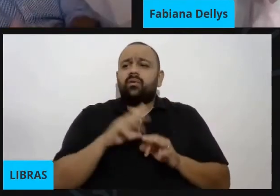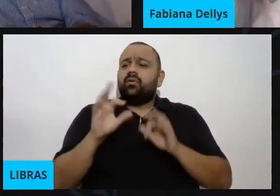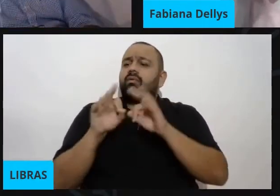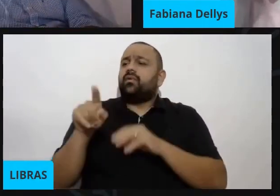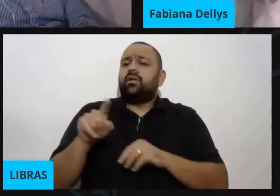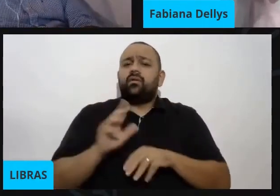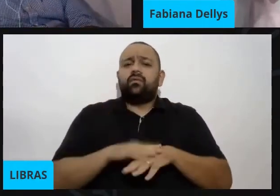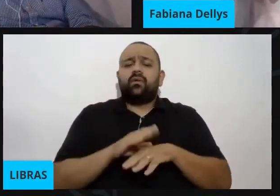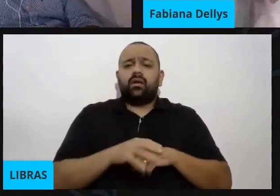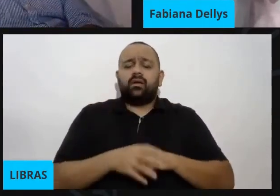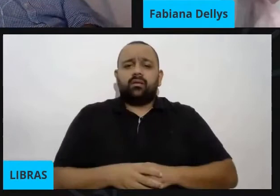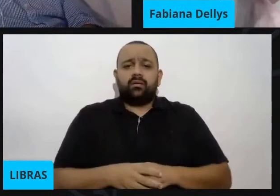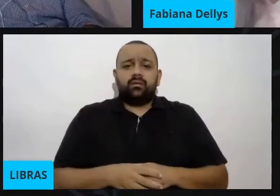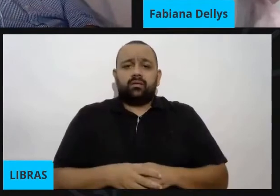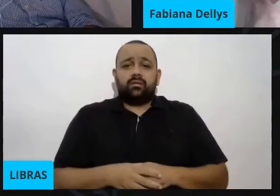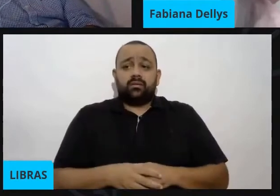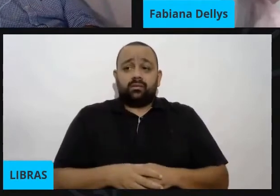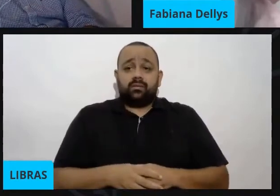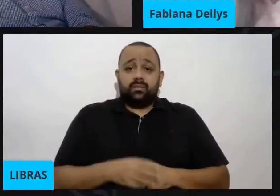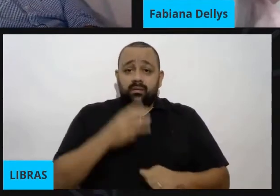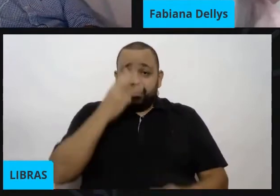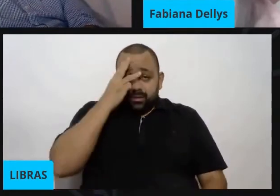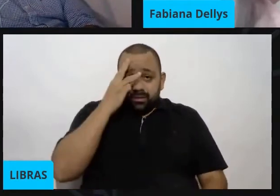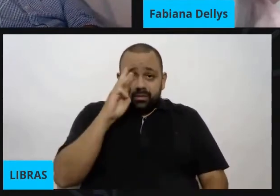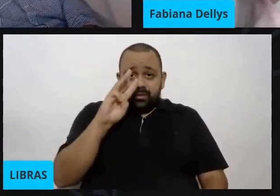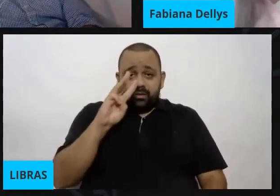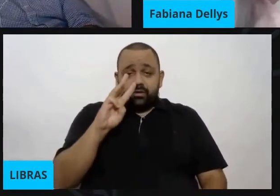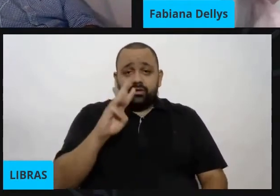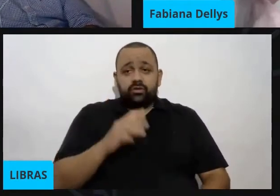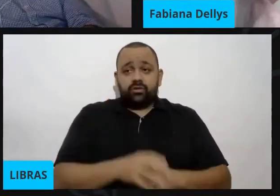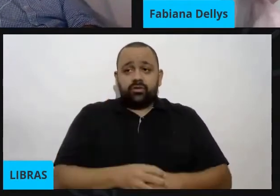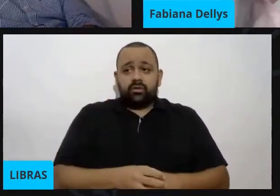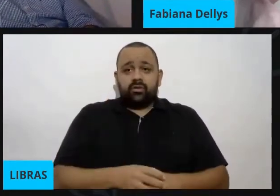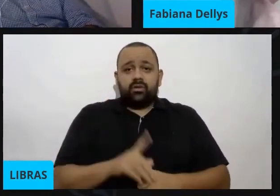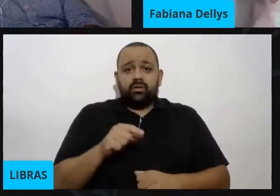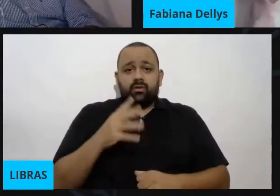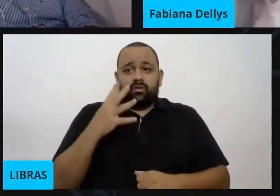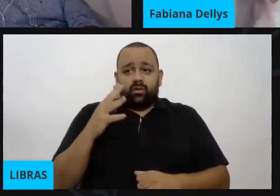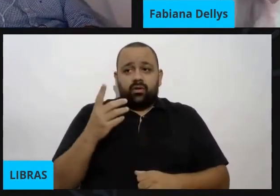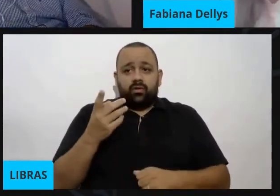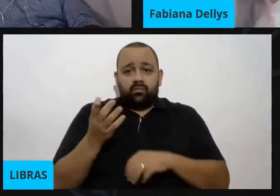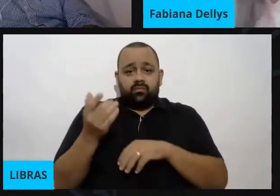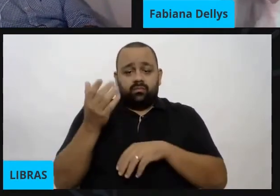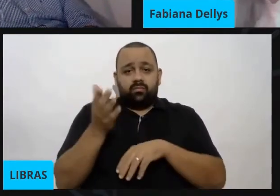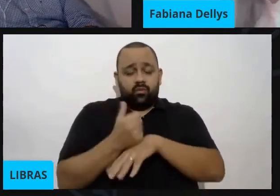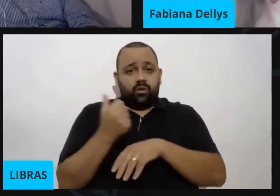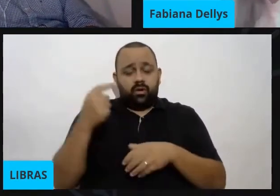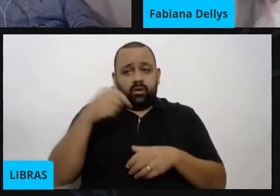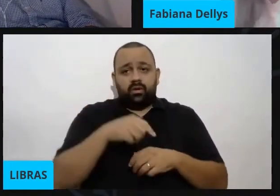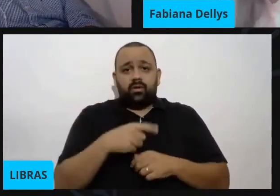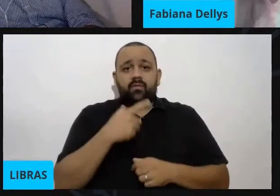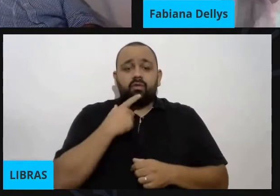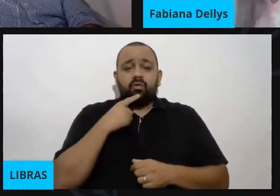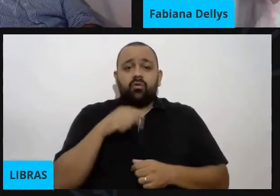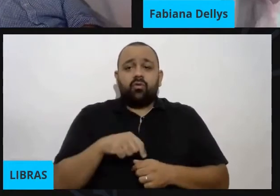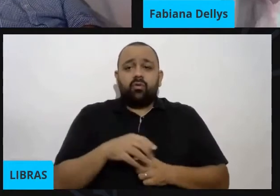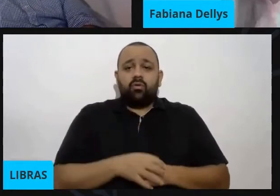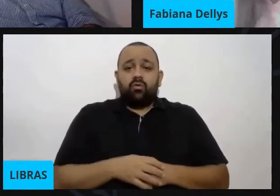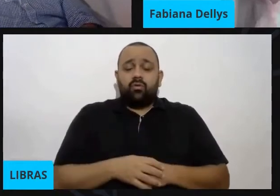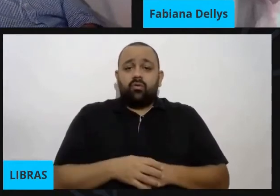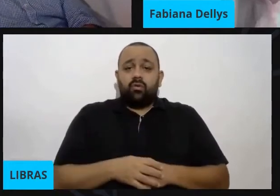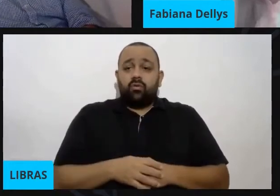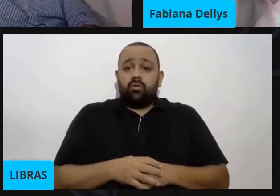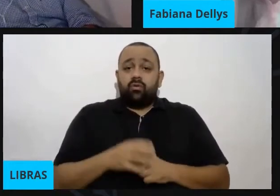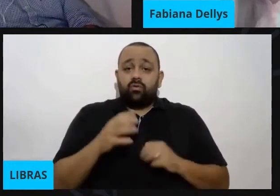feliz? Em 3 dias, eu falo 3 porque eu não fiquei 4, porque eu vim embora antes, de carnaval. Todos os